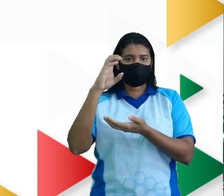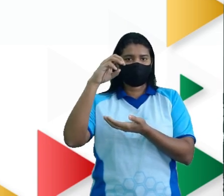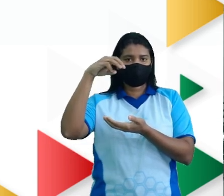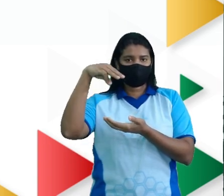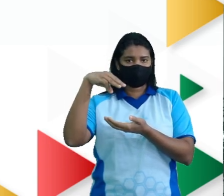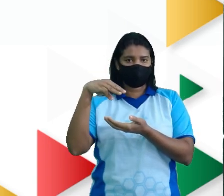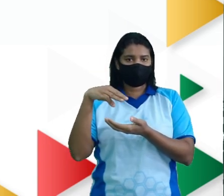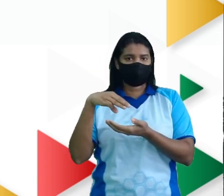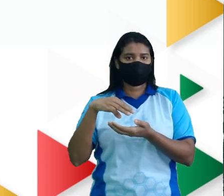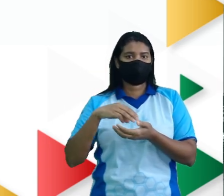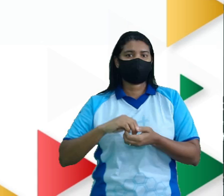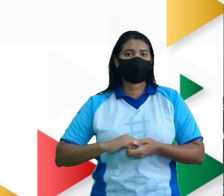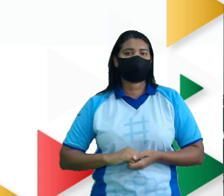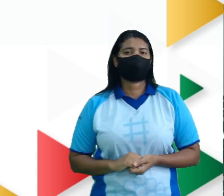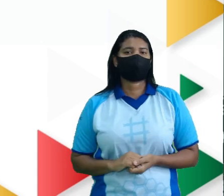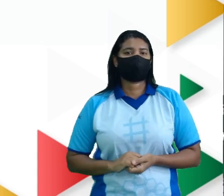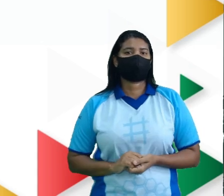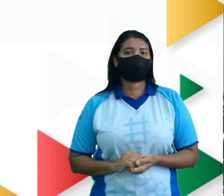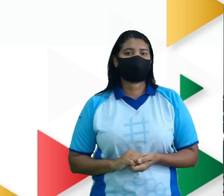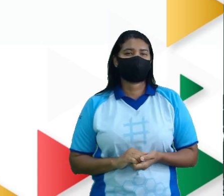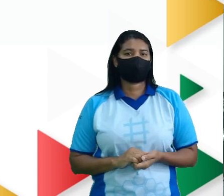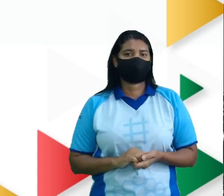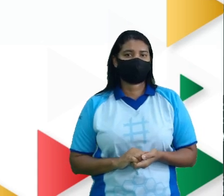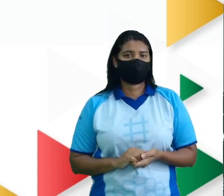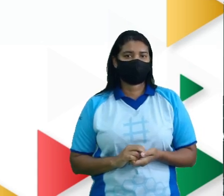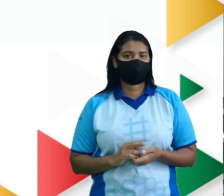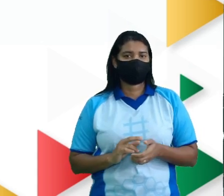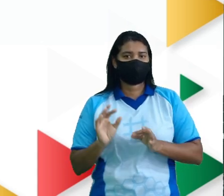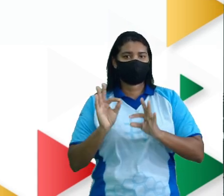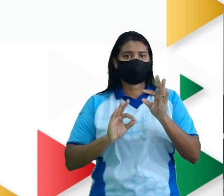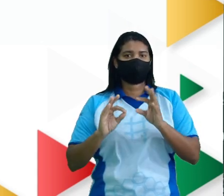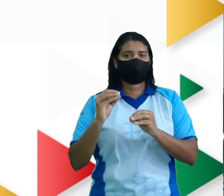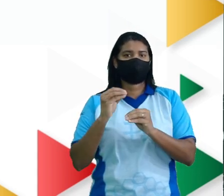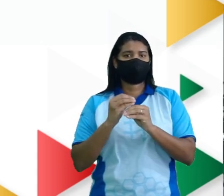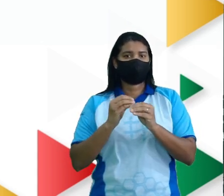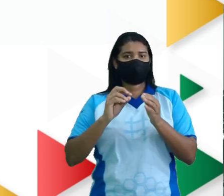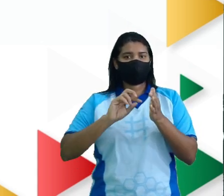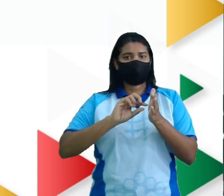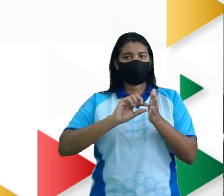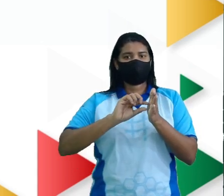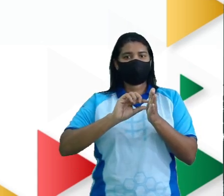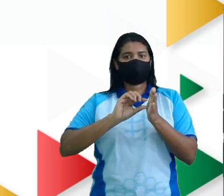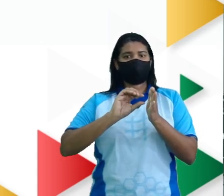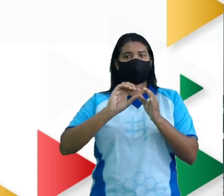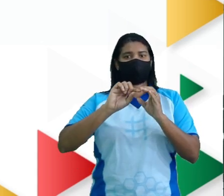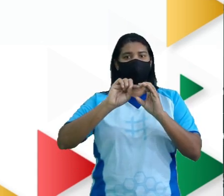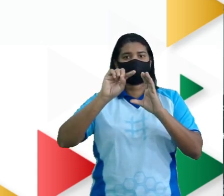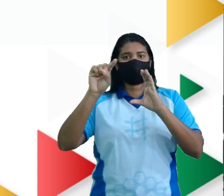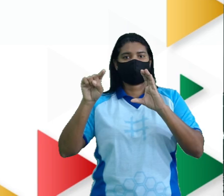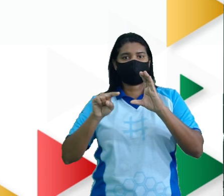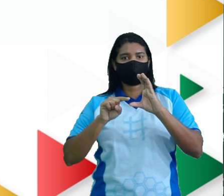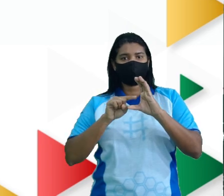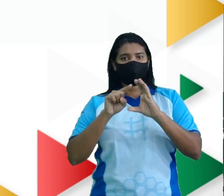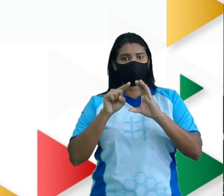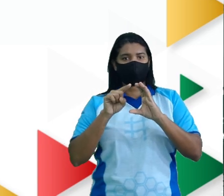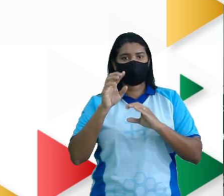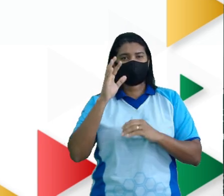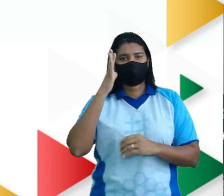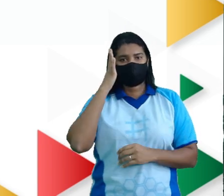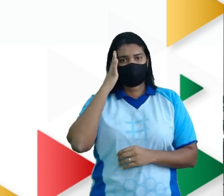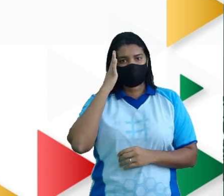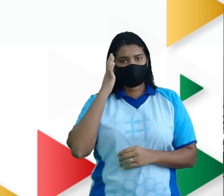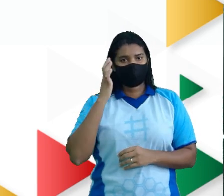marquei um ponto, ponta seca, esse ponto, criei lá, fiz uma circunferência. Beleza? Depois que eu criei a circunferência,